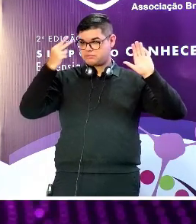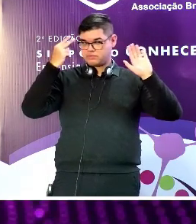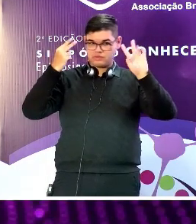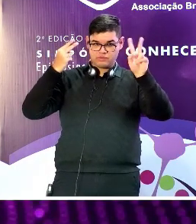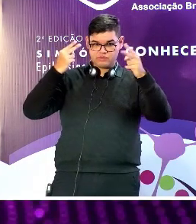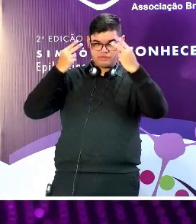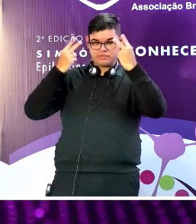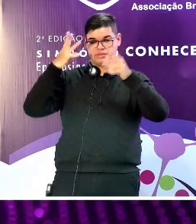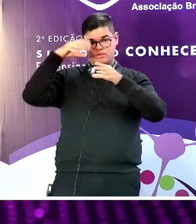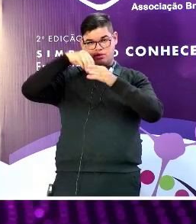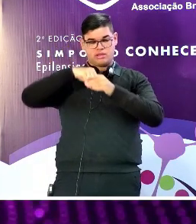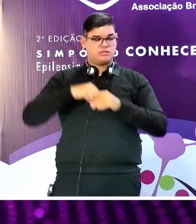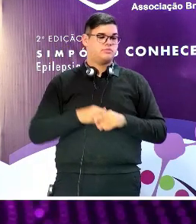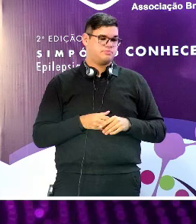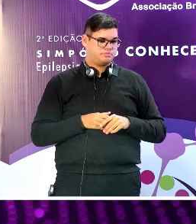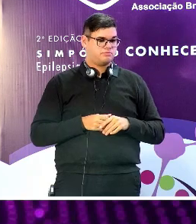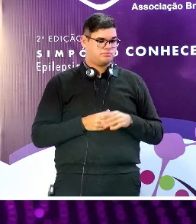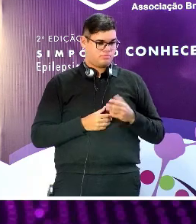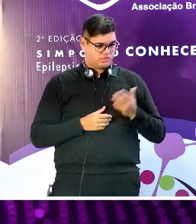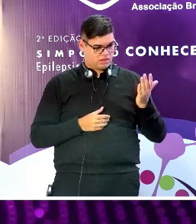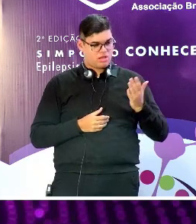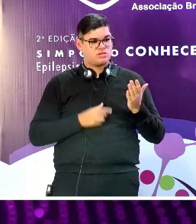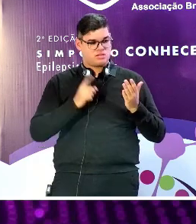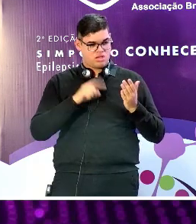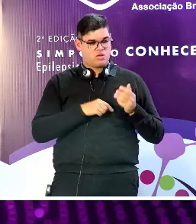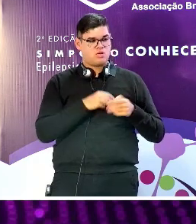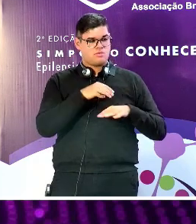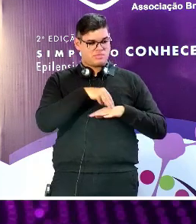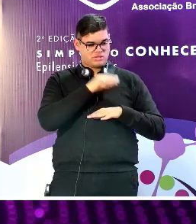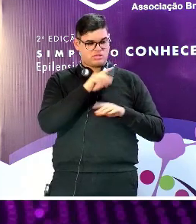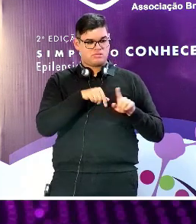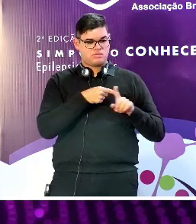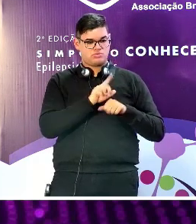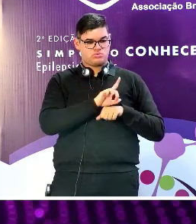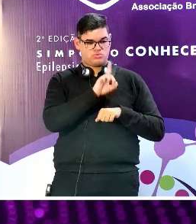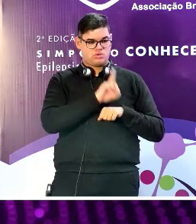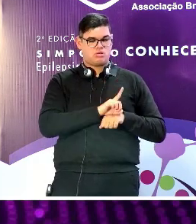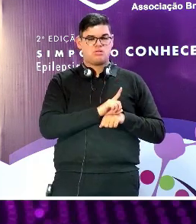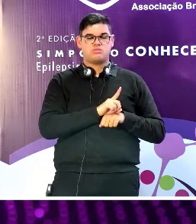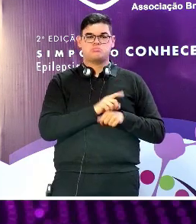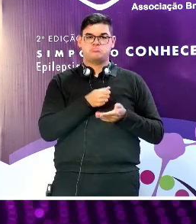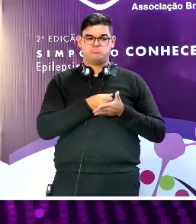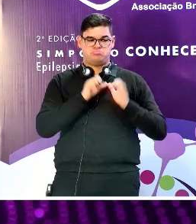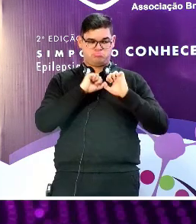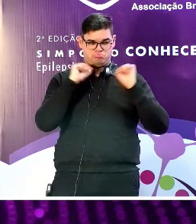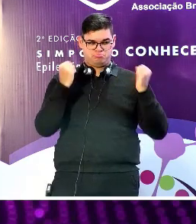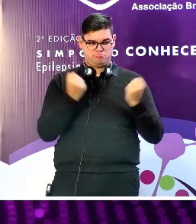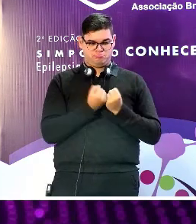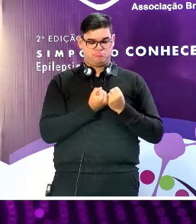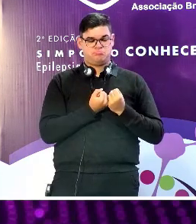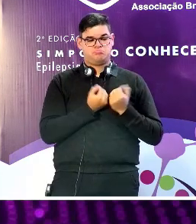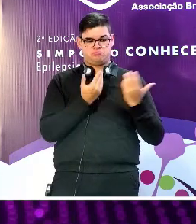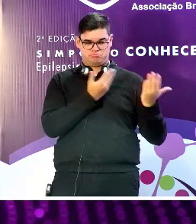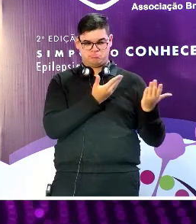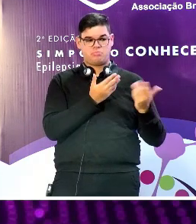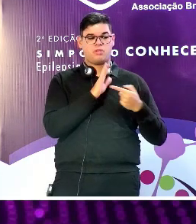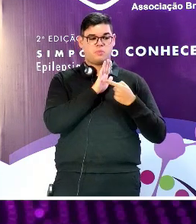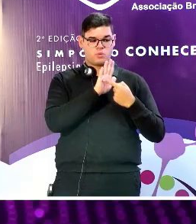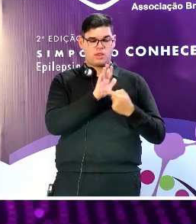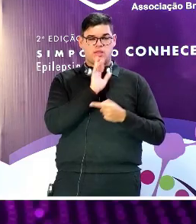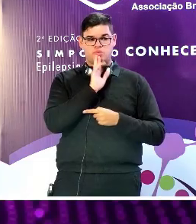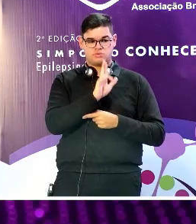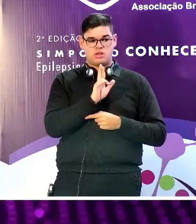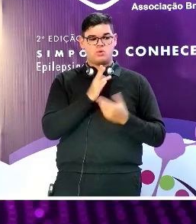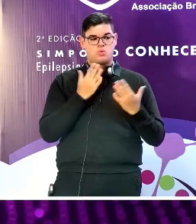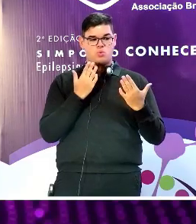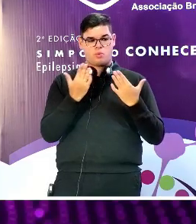Isso foi uma dissertação de mestrado e uma tese de doutorado. E aí, aqui eu estou mostrando os nossos resultados, comparando o